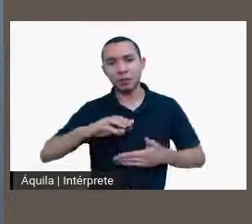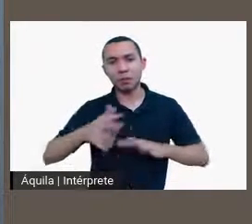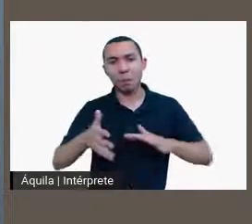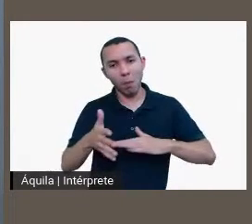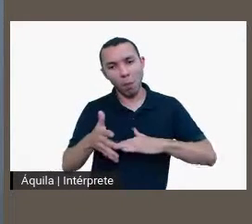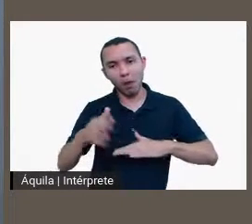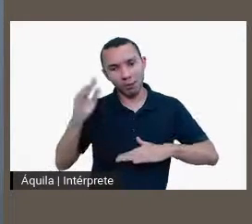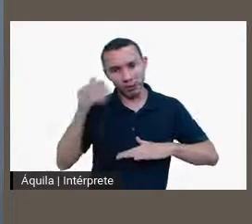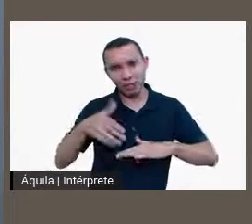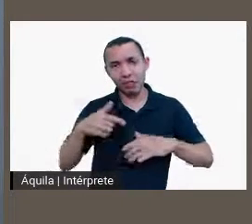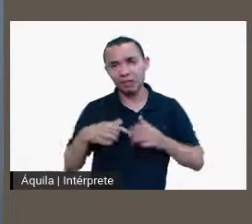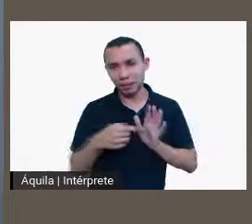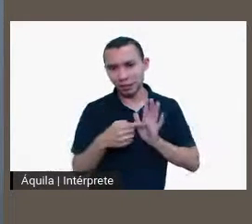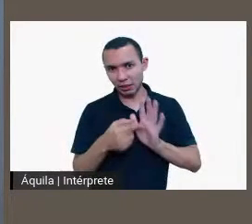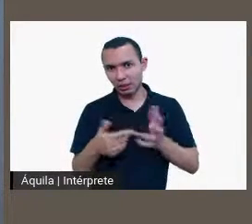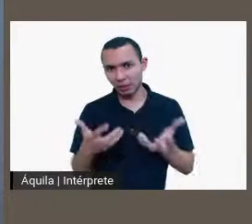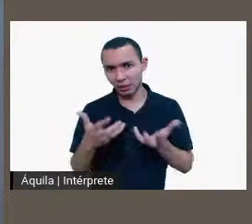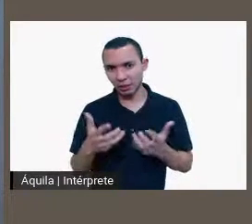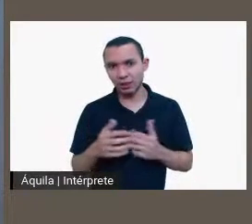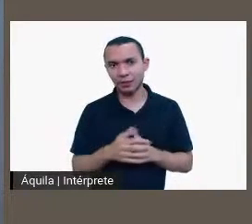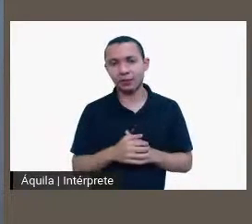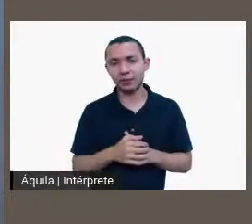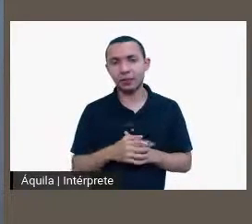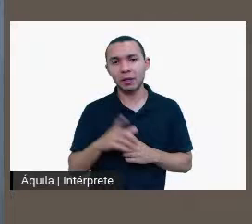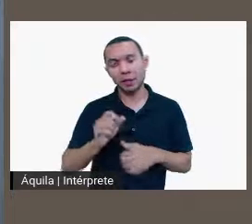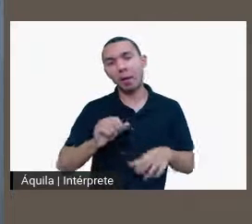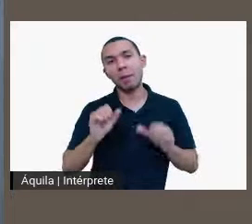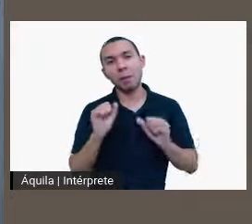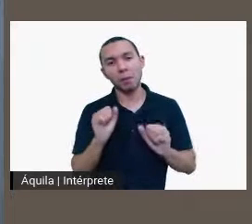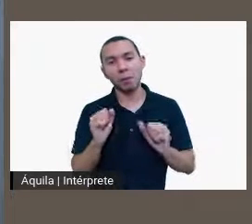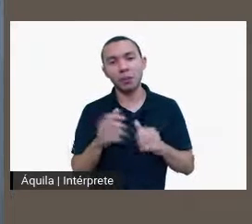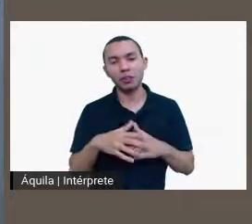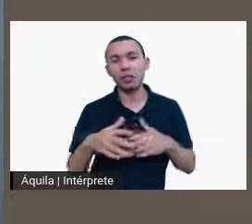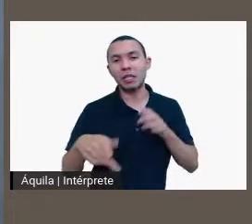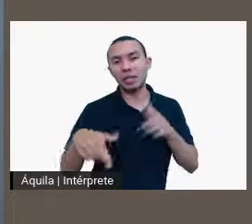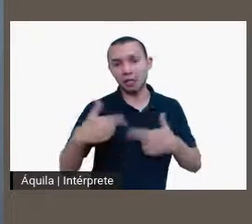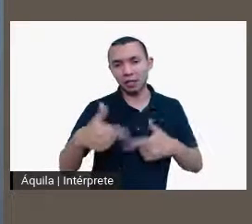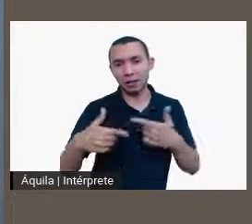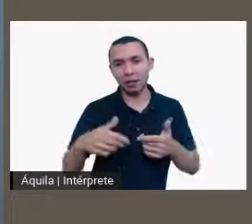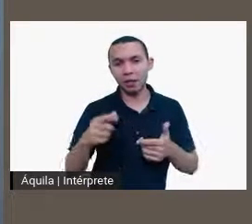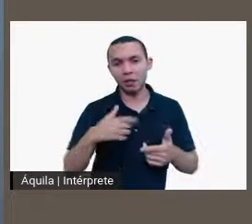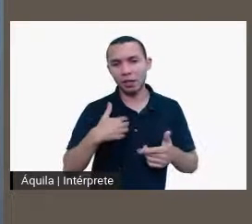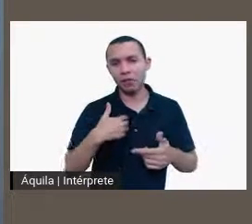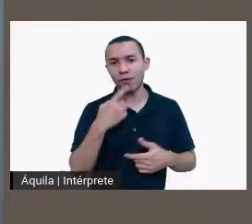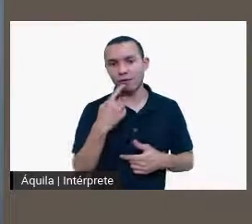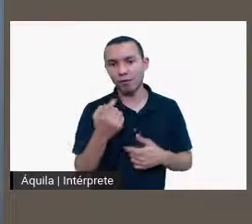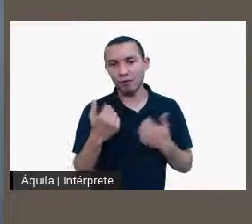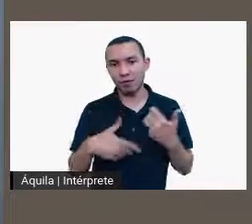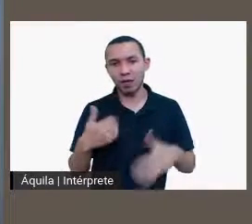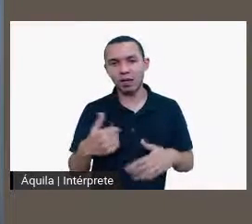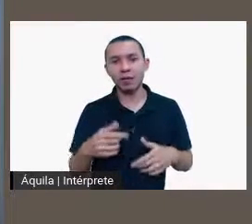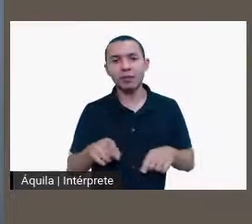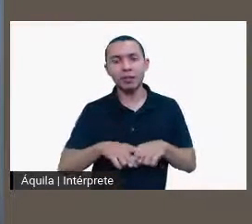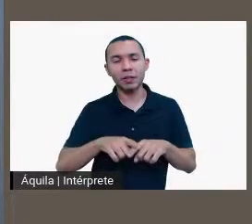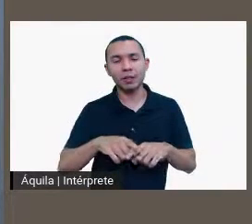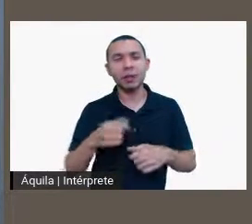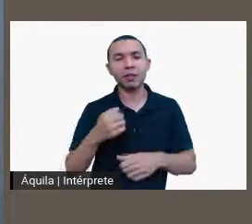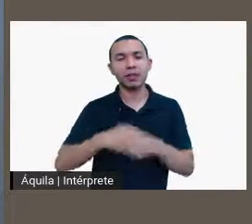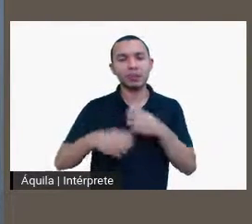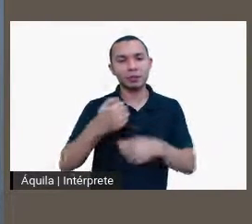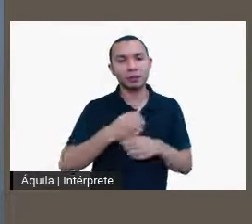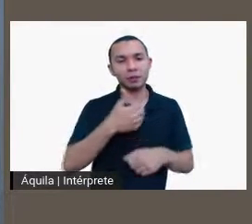pretendo apresentar, e essa seria a hipótese do trabalho, de boa parte do que eu vou falar, e a Semana de 22. Né?